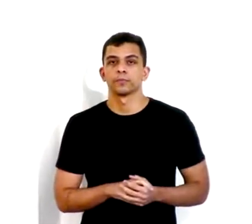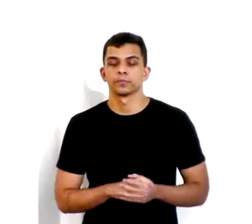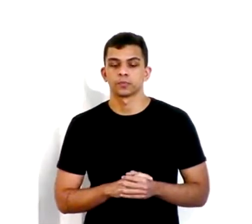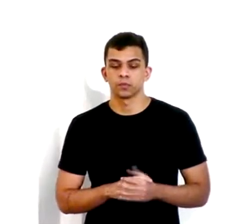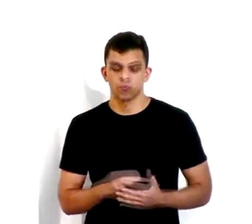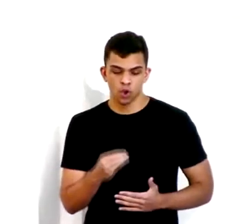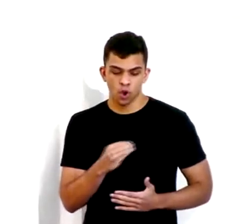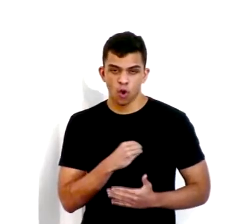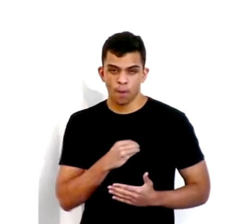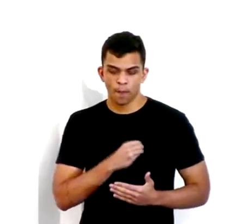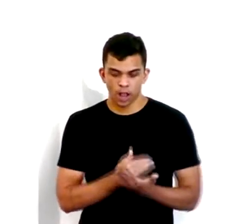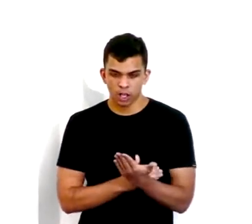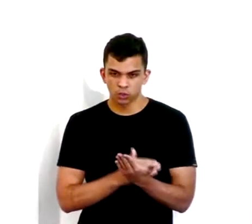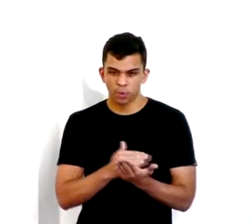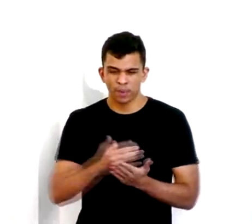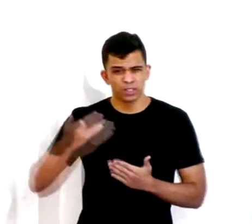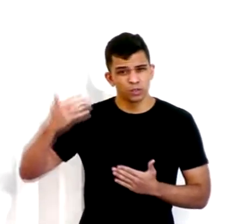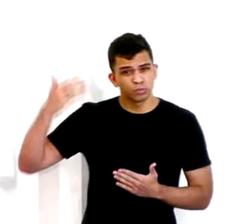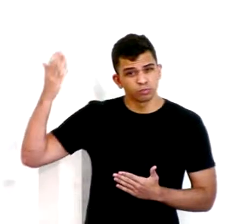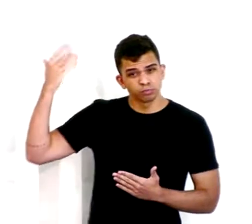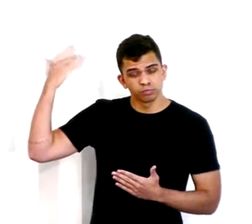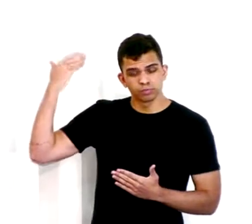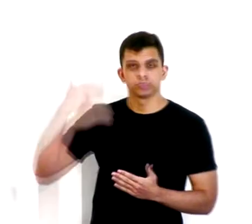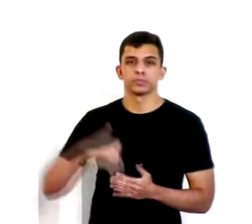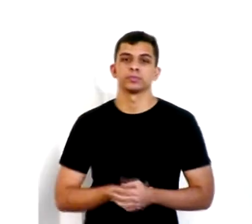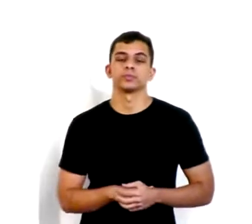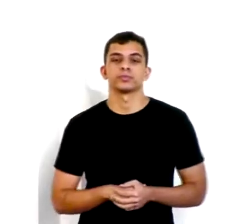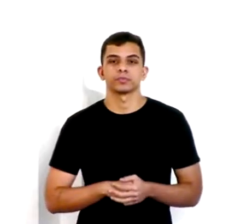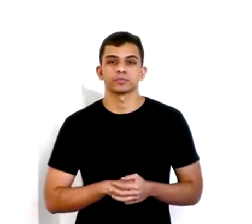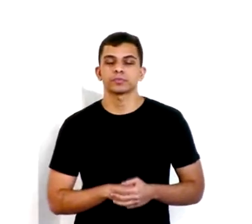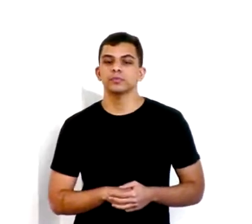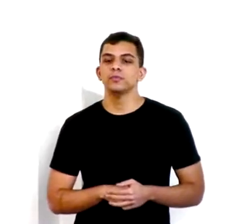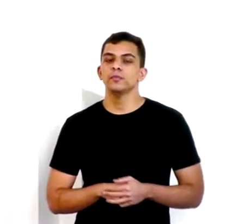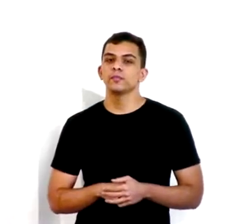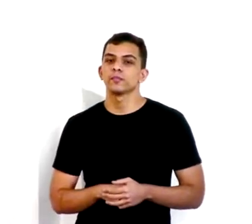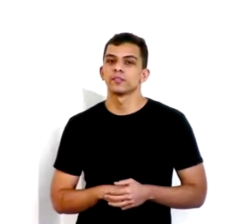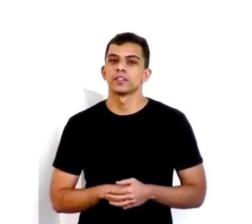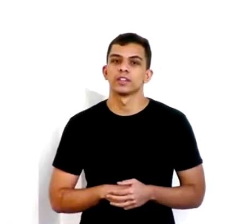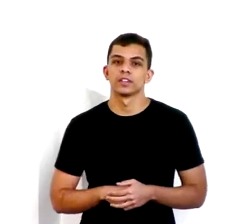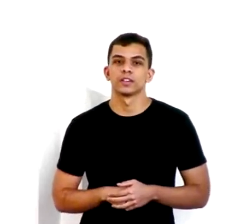do homem, sem sombra de dúvidas, foi a maior